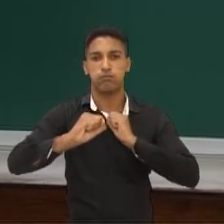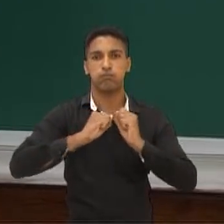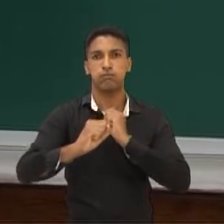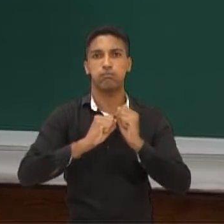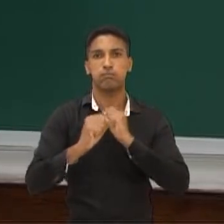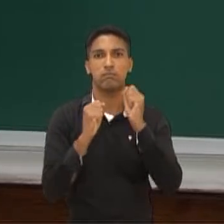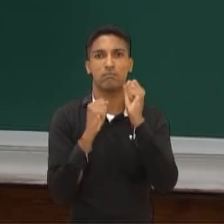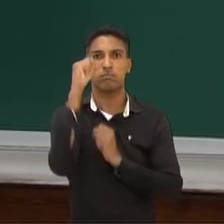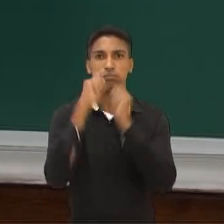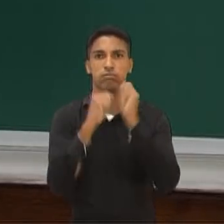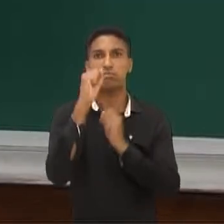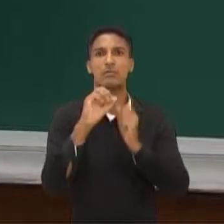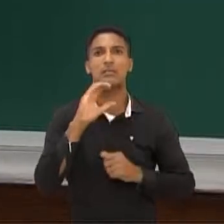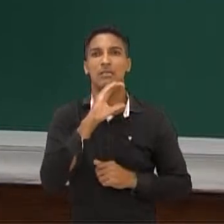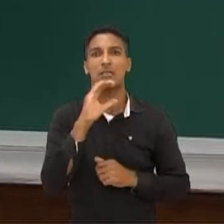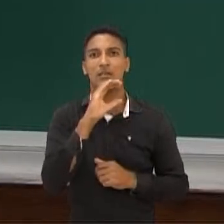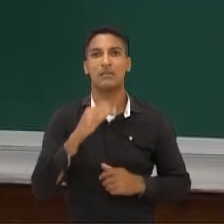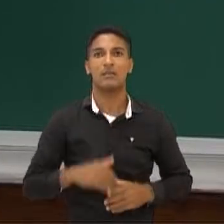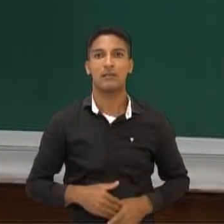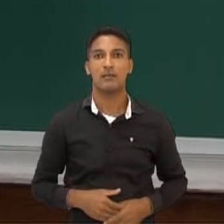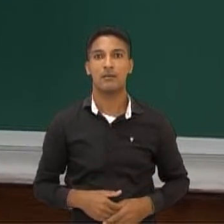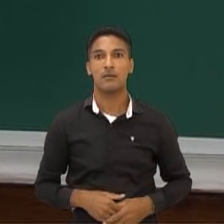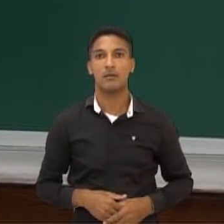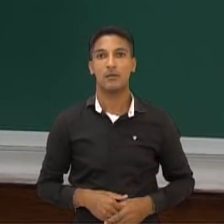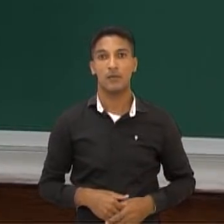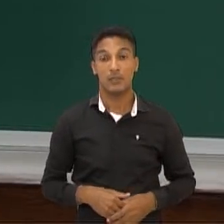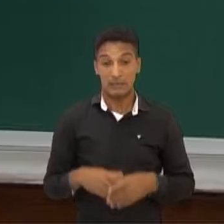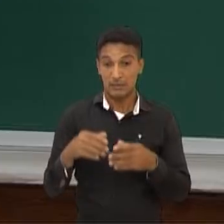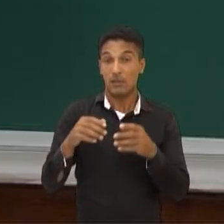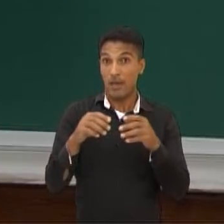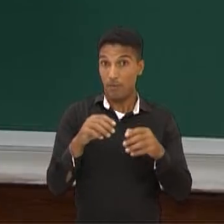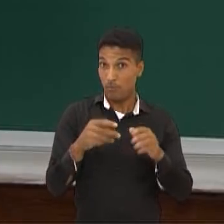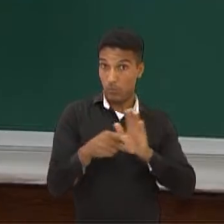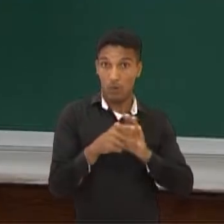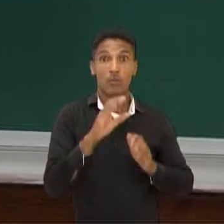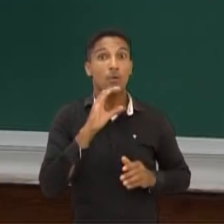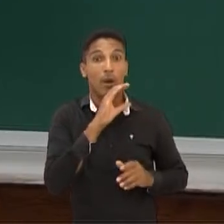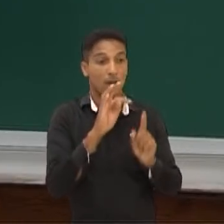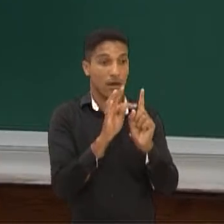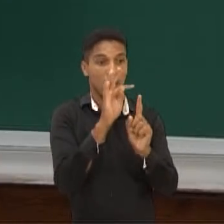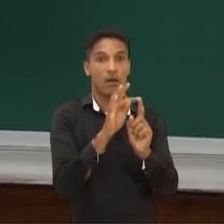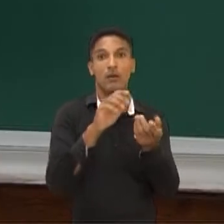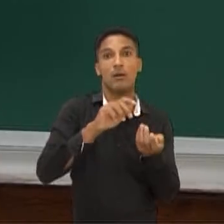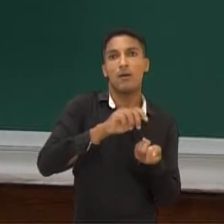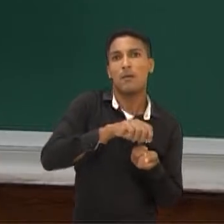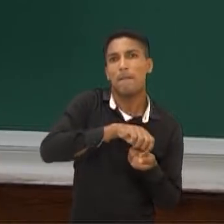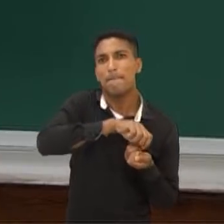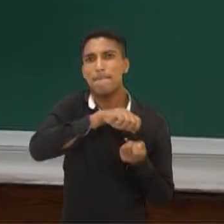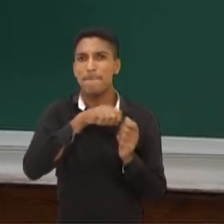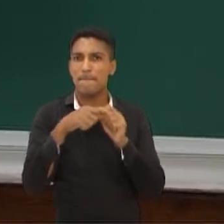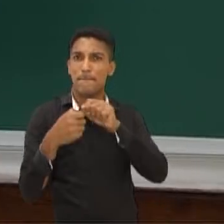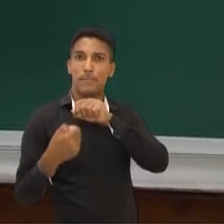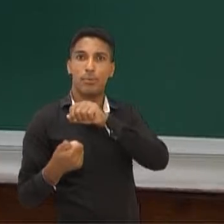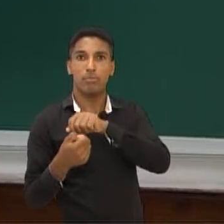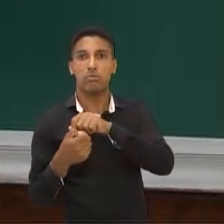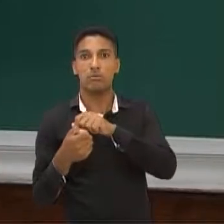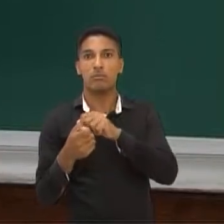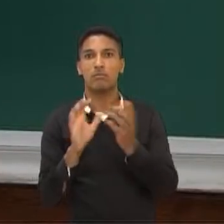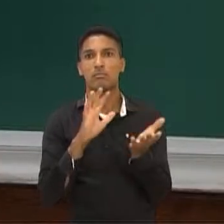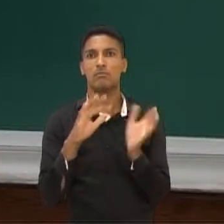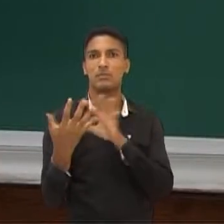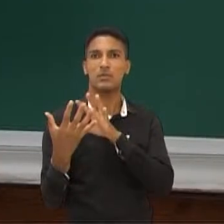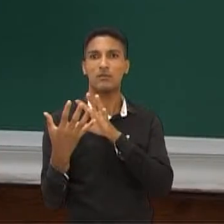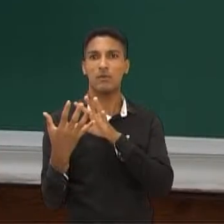fonte e transforme-a integralmente em trabalho. O que ele está querendo dizer? Que é impossível, é justamente a segunda lei